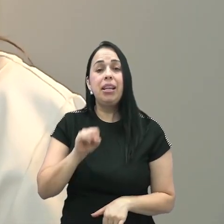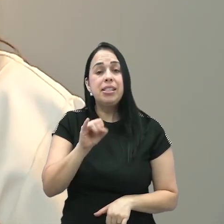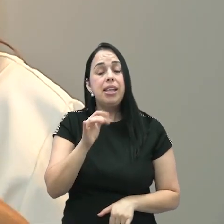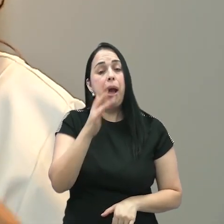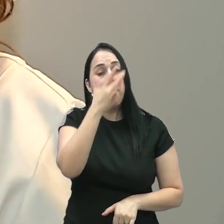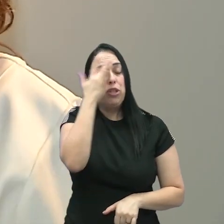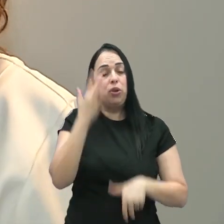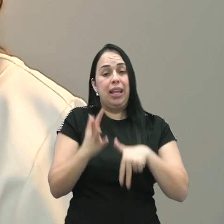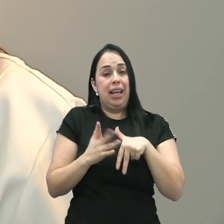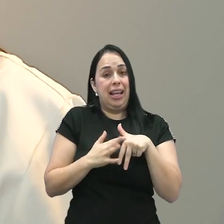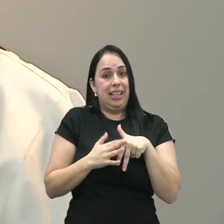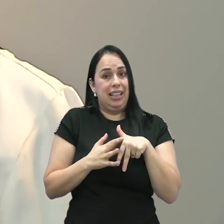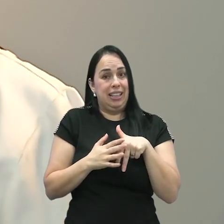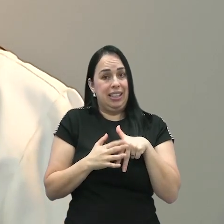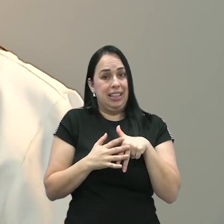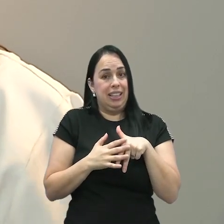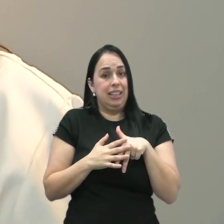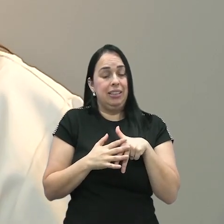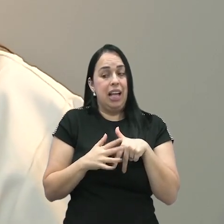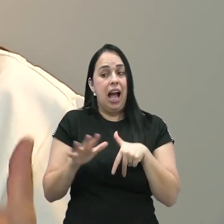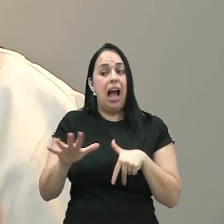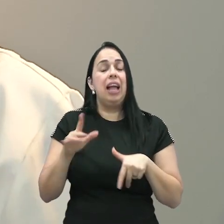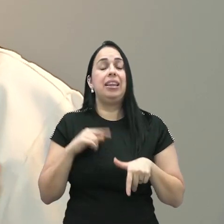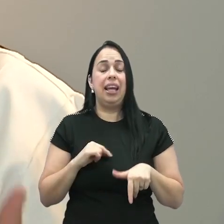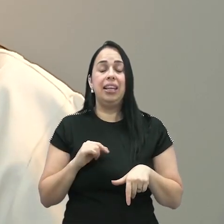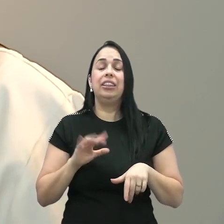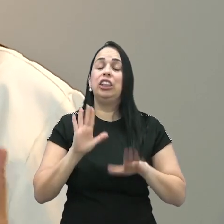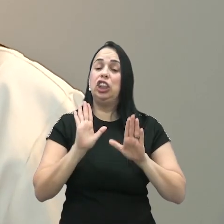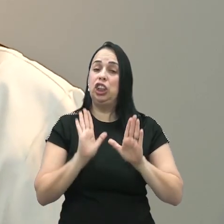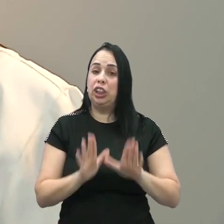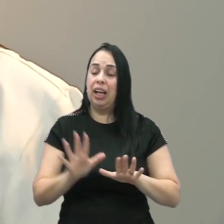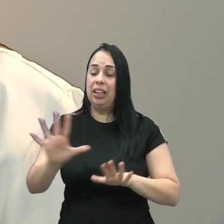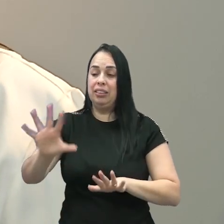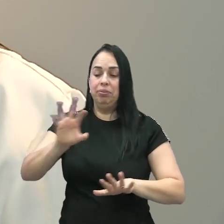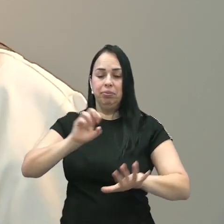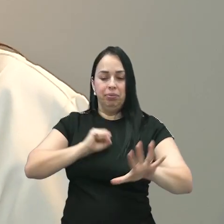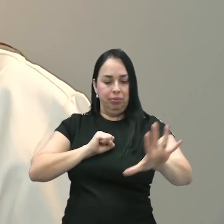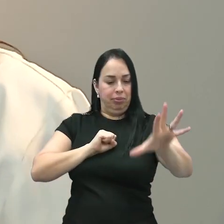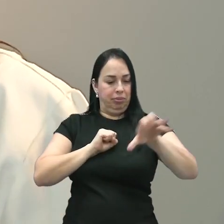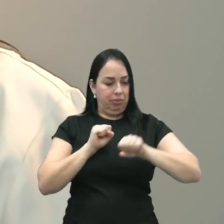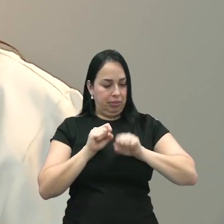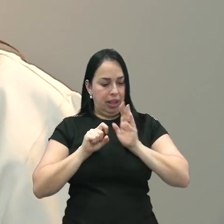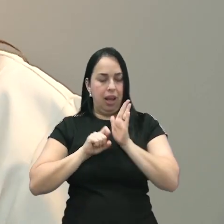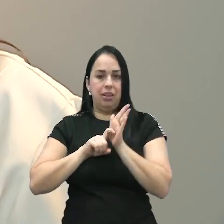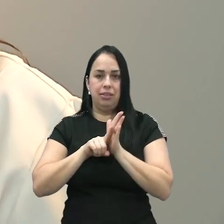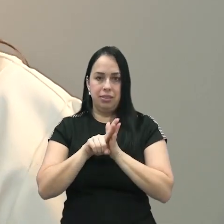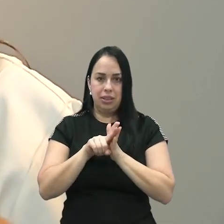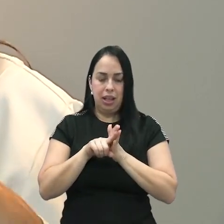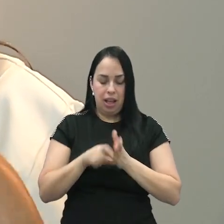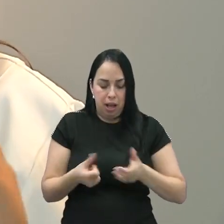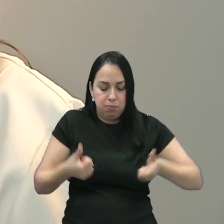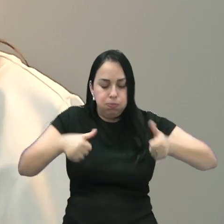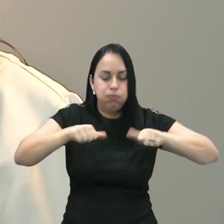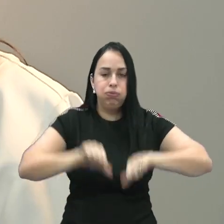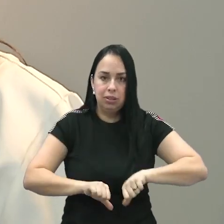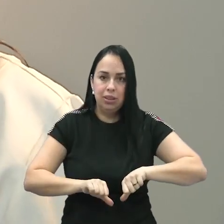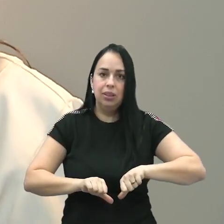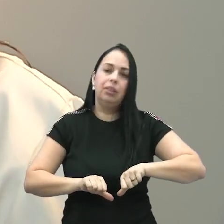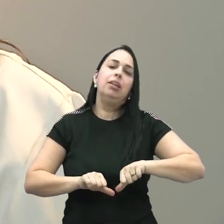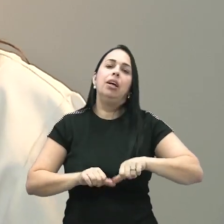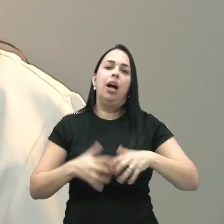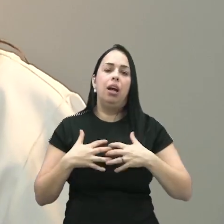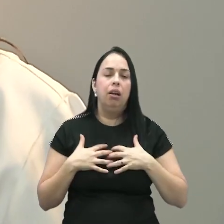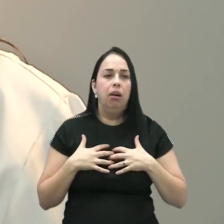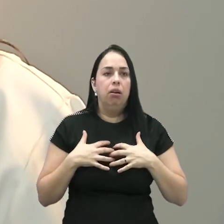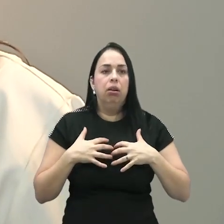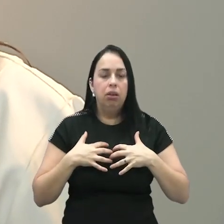tem um paciente que tem asma, rinite, que adquire um vírus, ele pega um vírus da comunidade, uma bactéria, você tem a exacerbação da doença. Então,